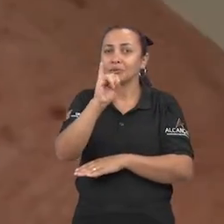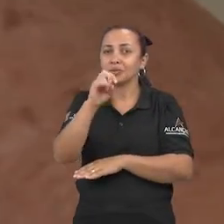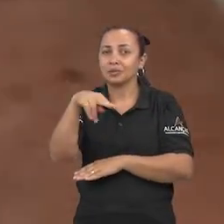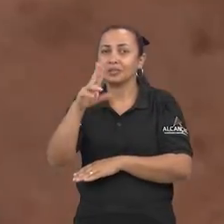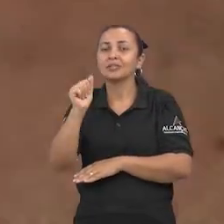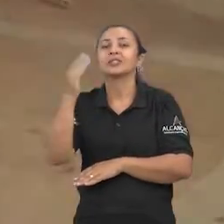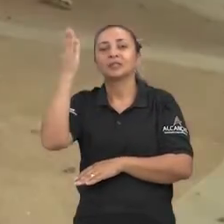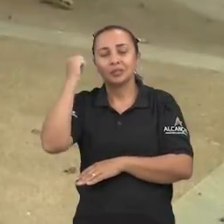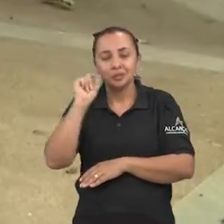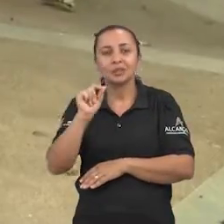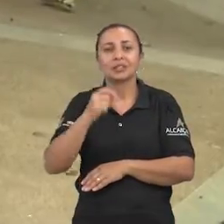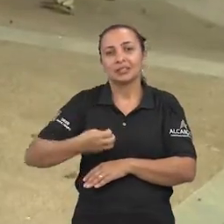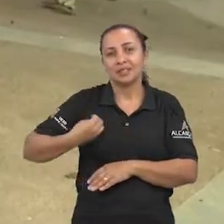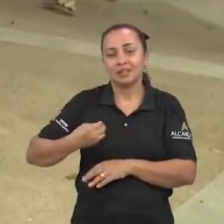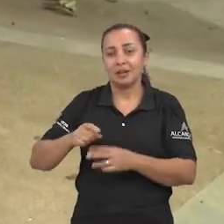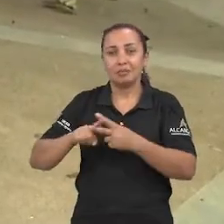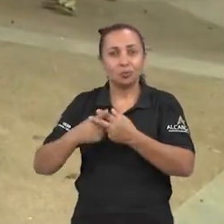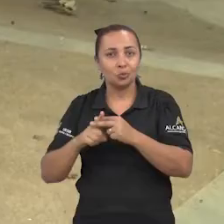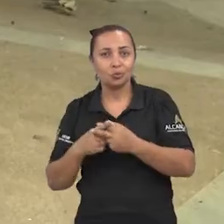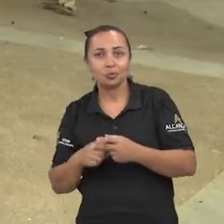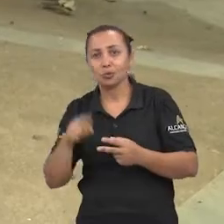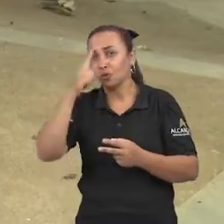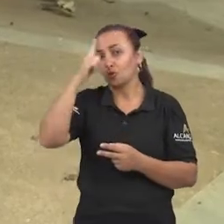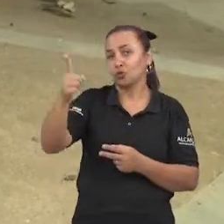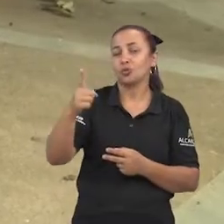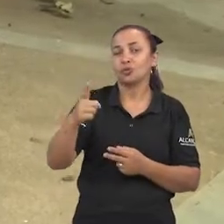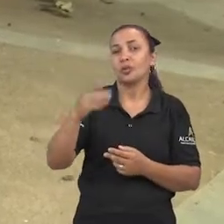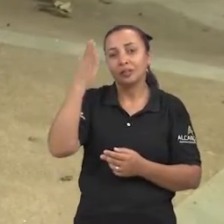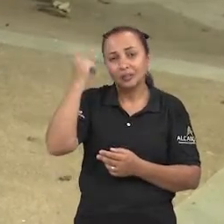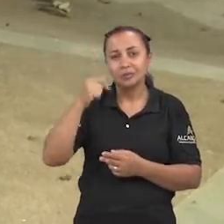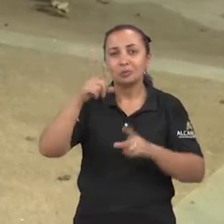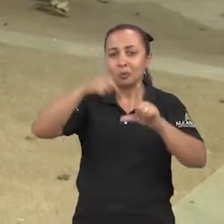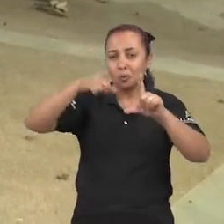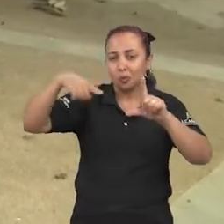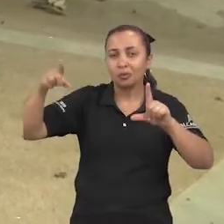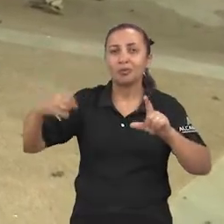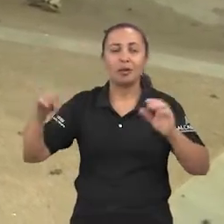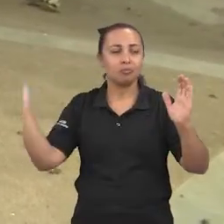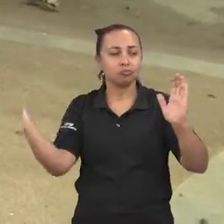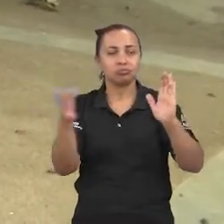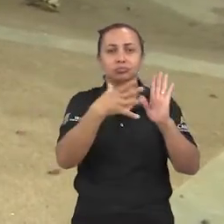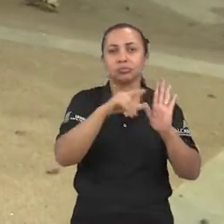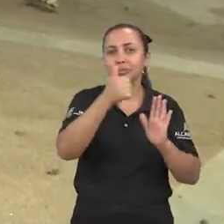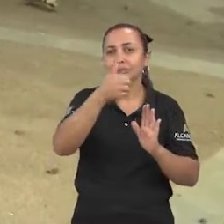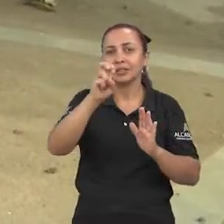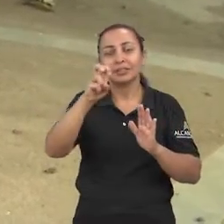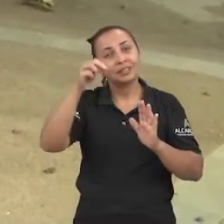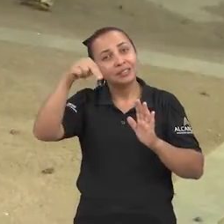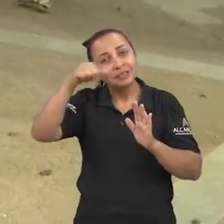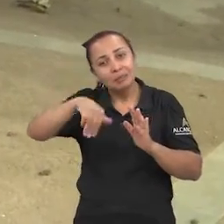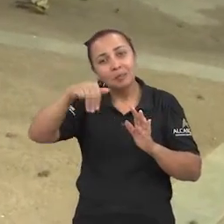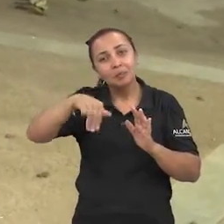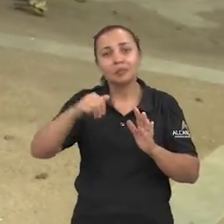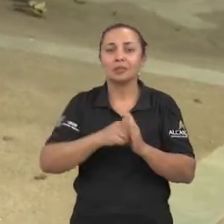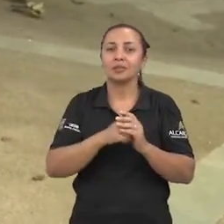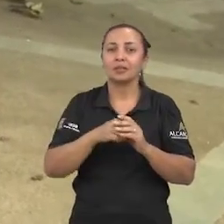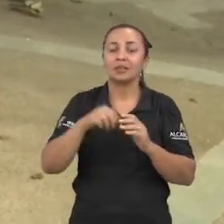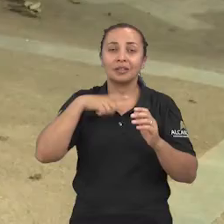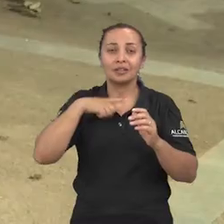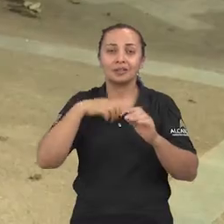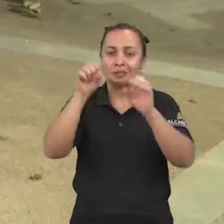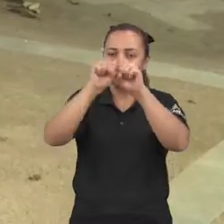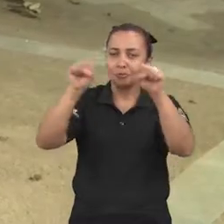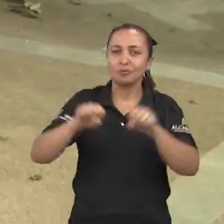sabe o que está sendo produzido naquele momento, naquele dia, o que é produzido diário, com dados projetados para 15 minutos, está alimentando o